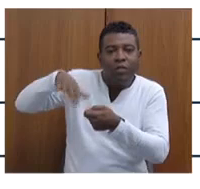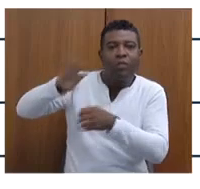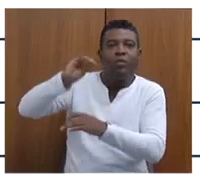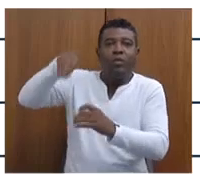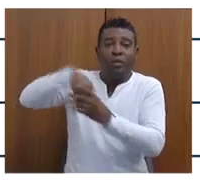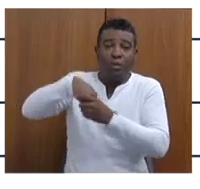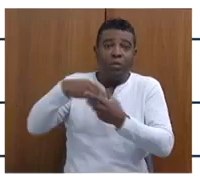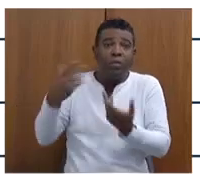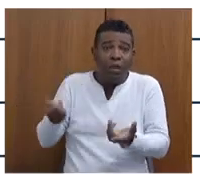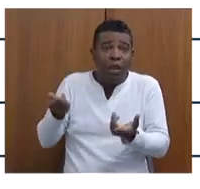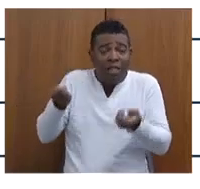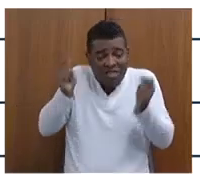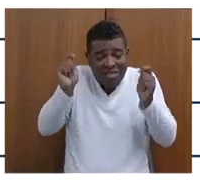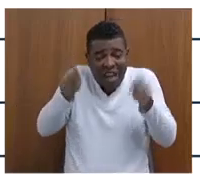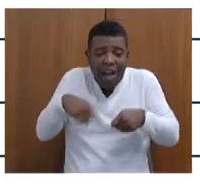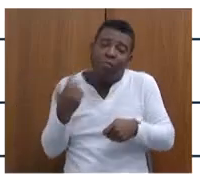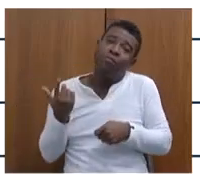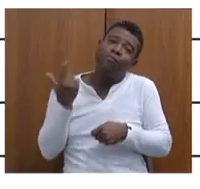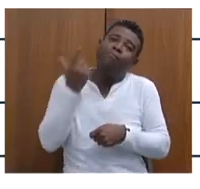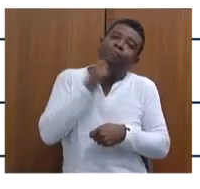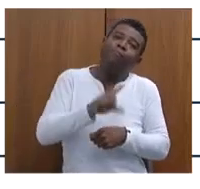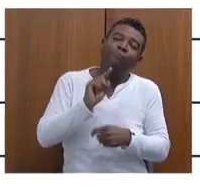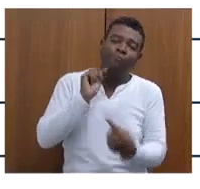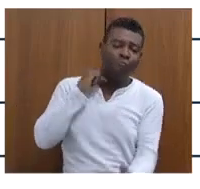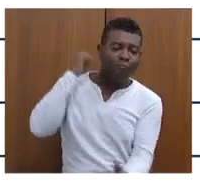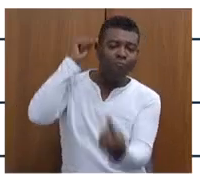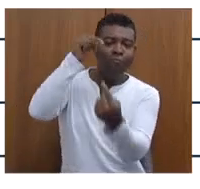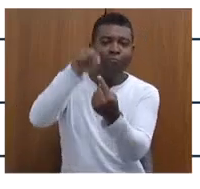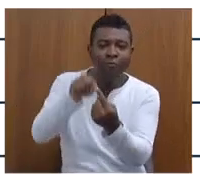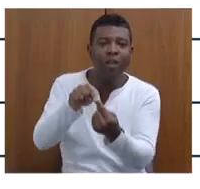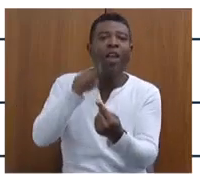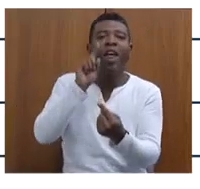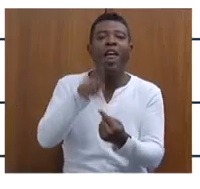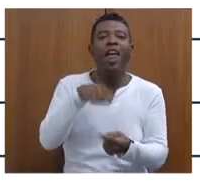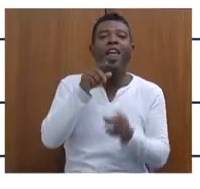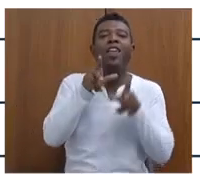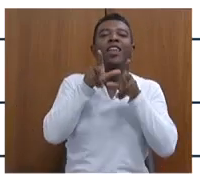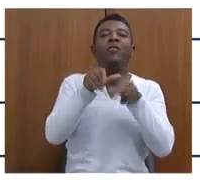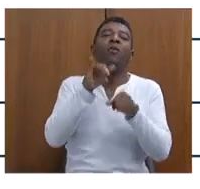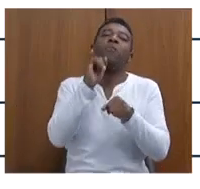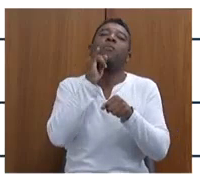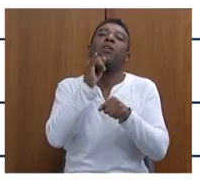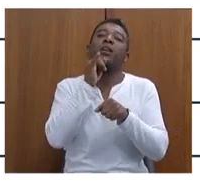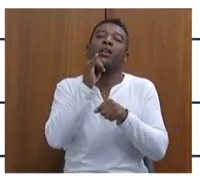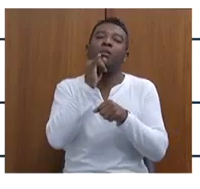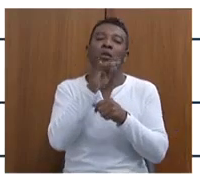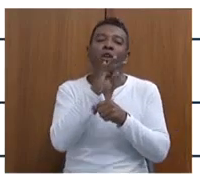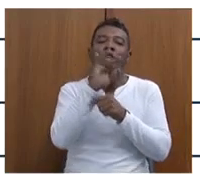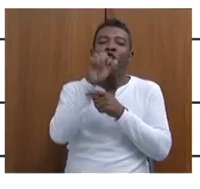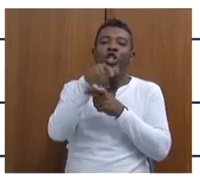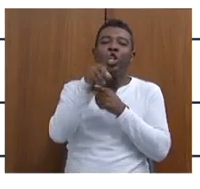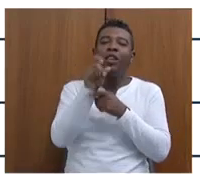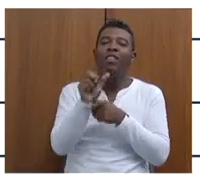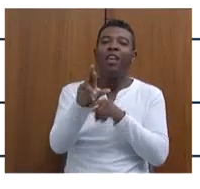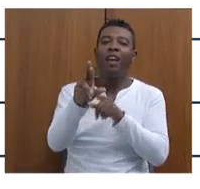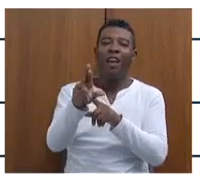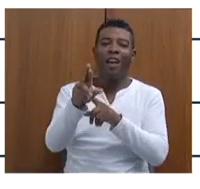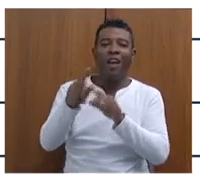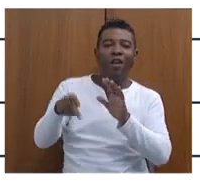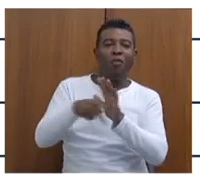possam ter esse mete né a equipe até brinca que é o Tinder da soluções né quem